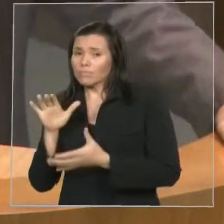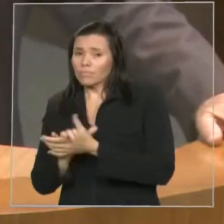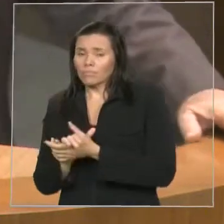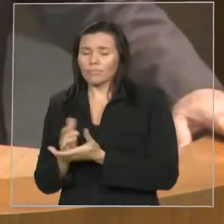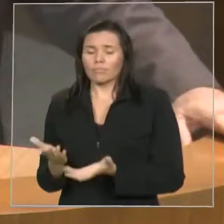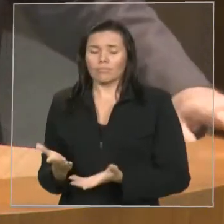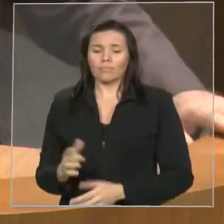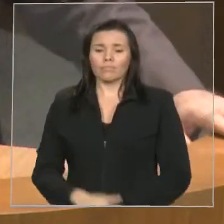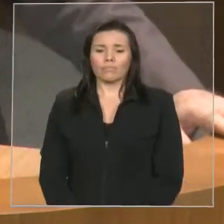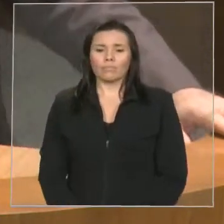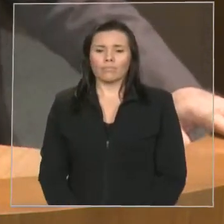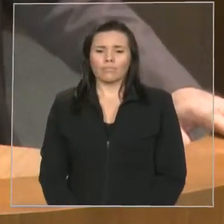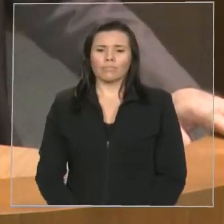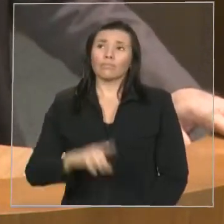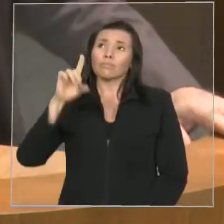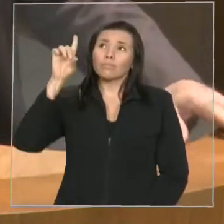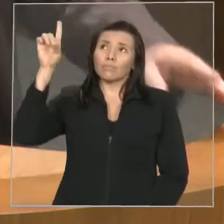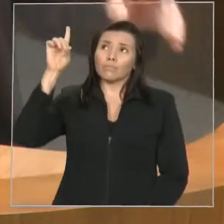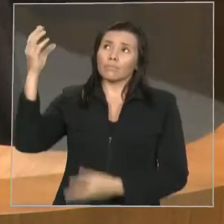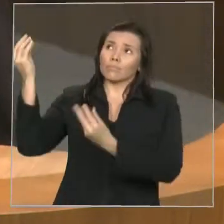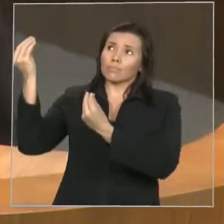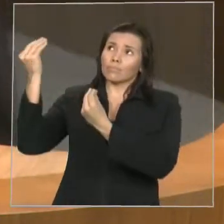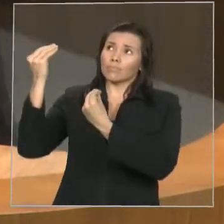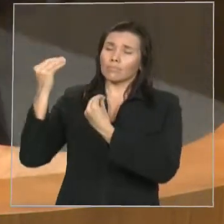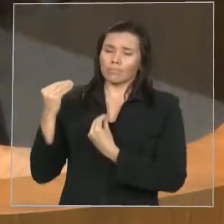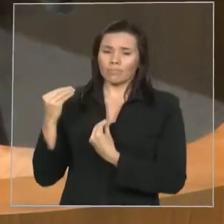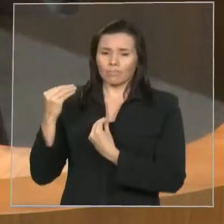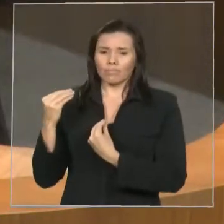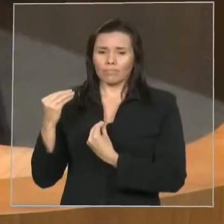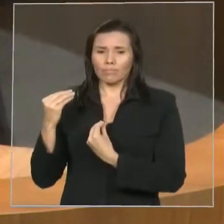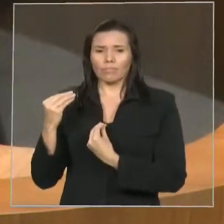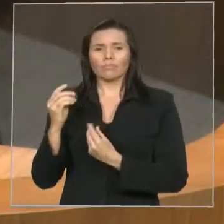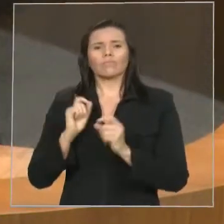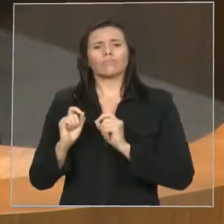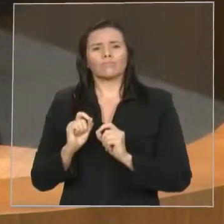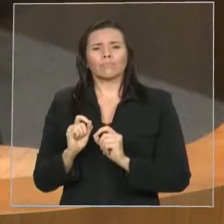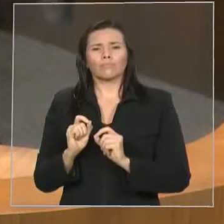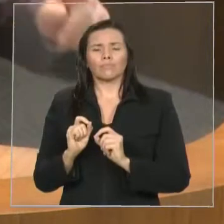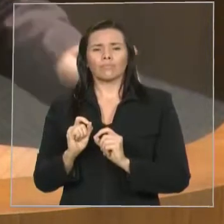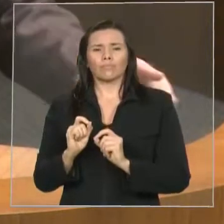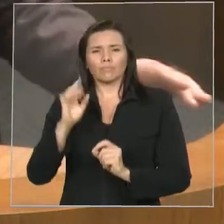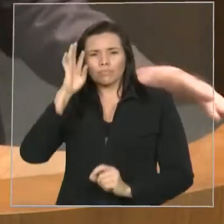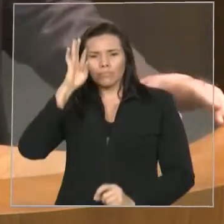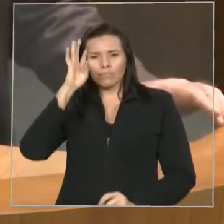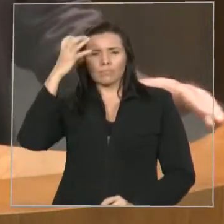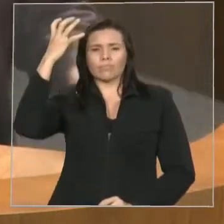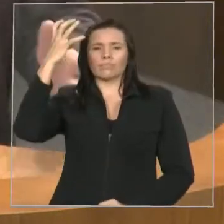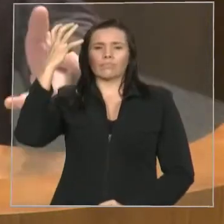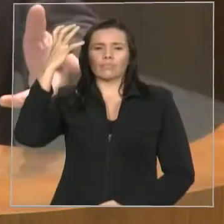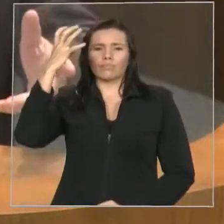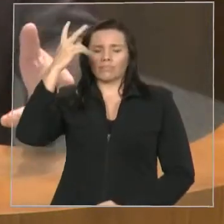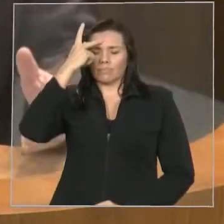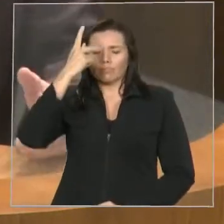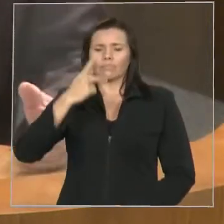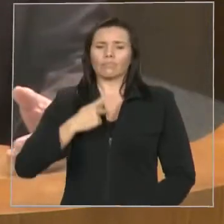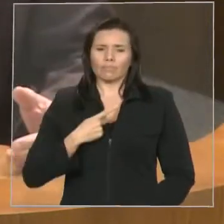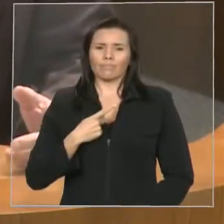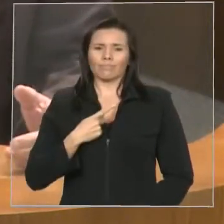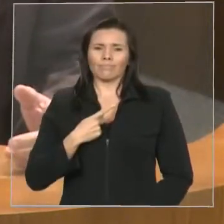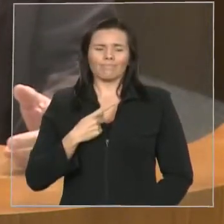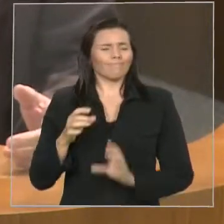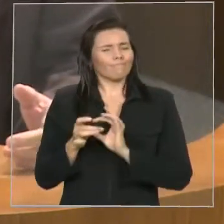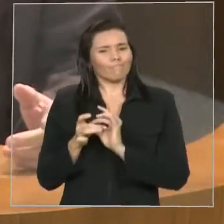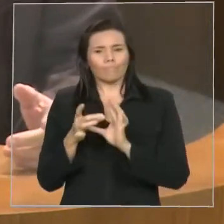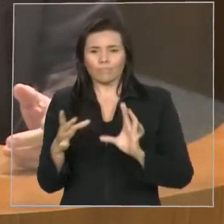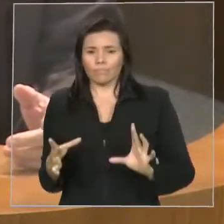Deus deu para nós uma coisa chamada de livre-arbítrio, que é essa